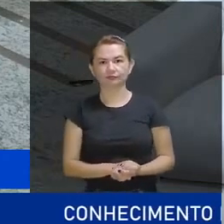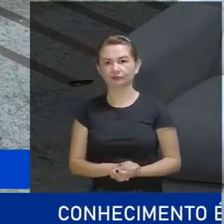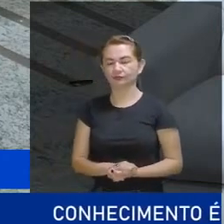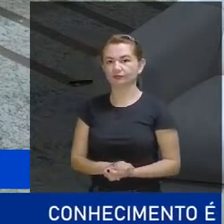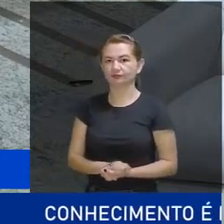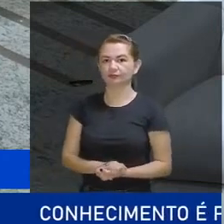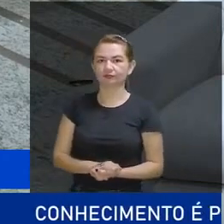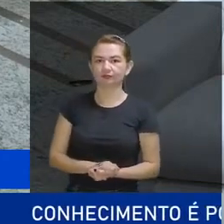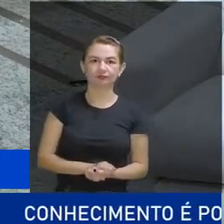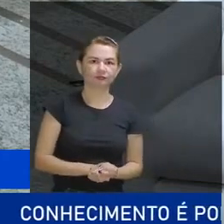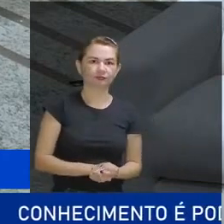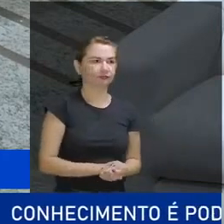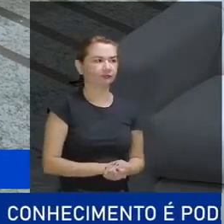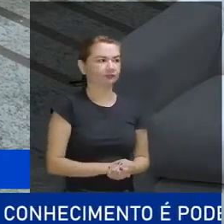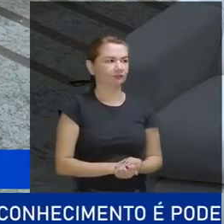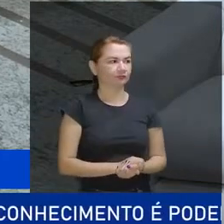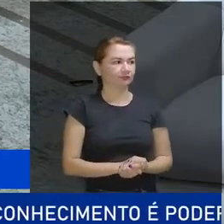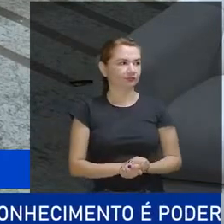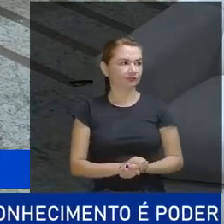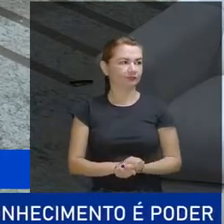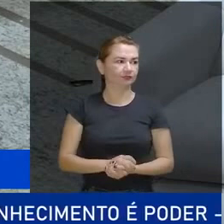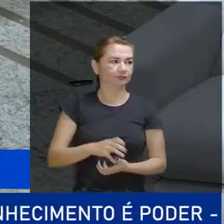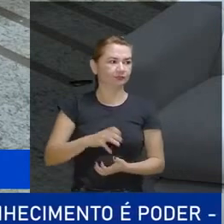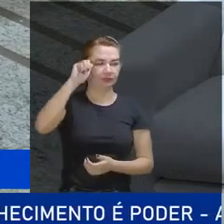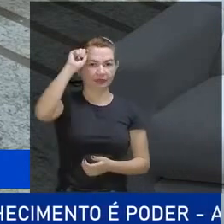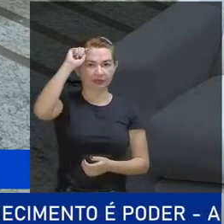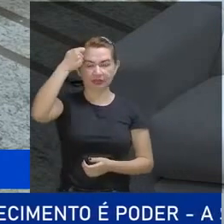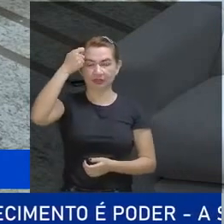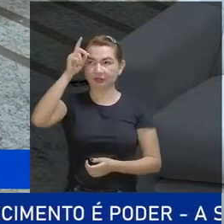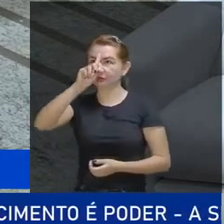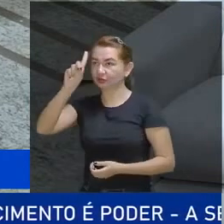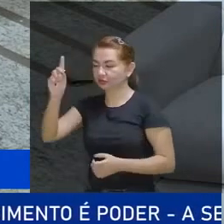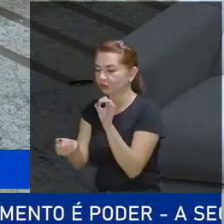Os negros mandados por Deus.